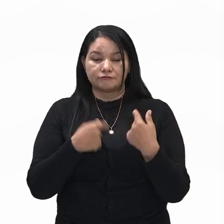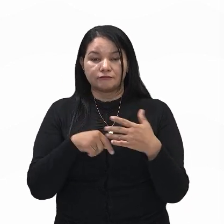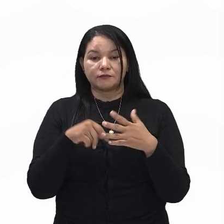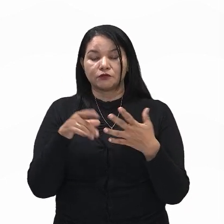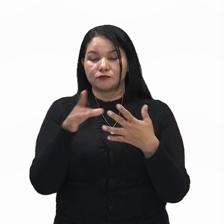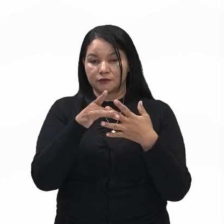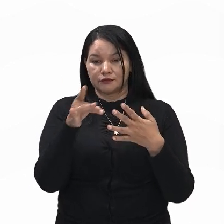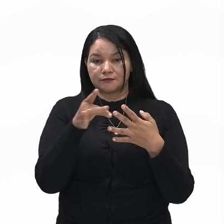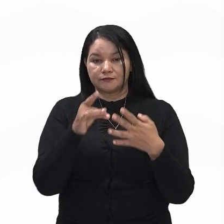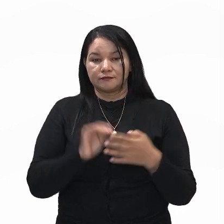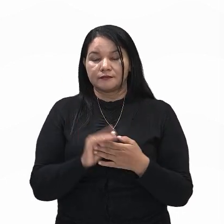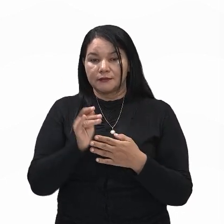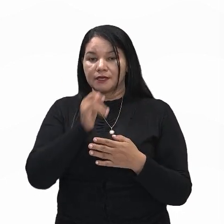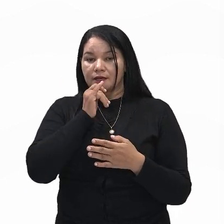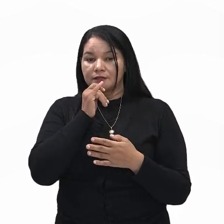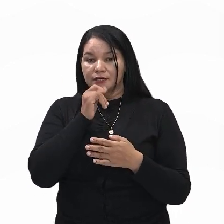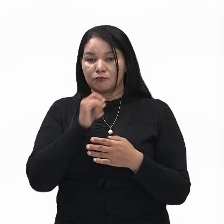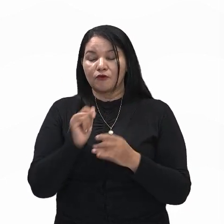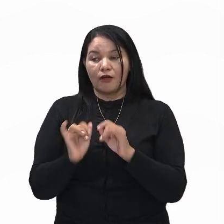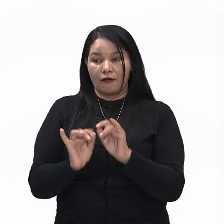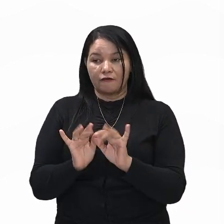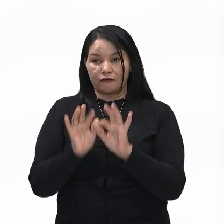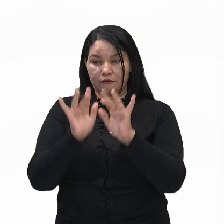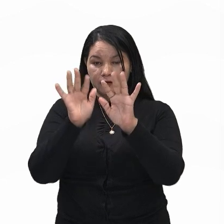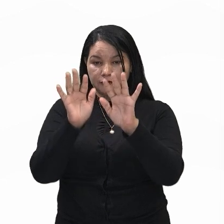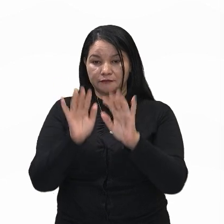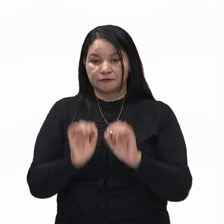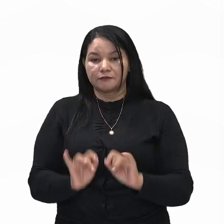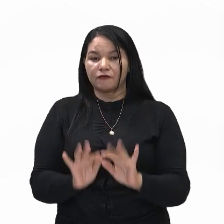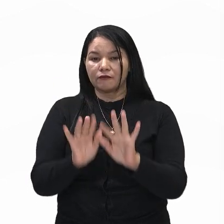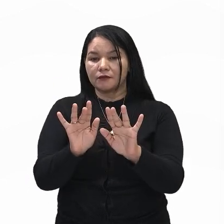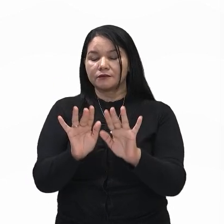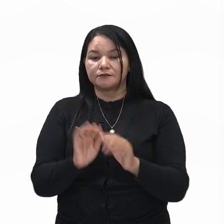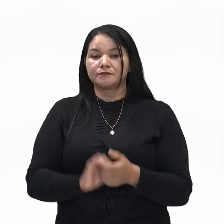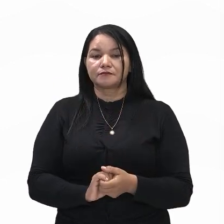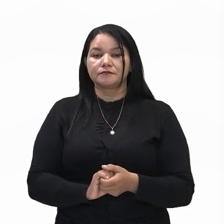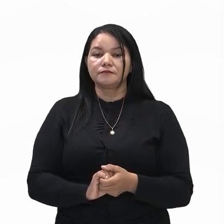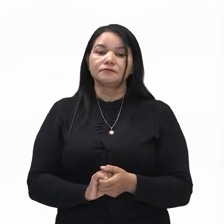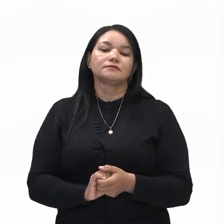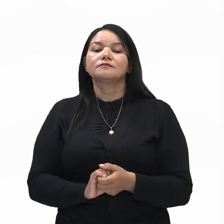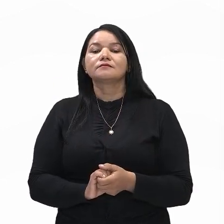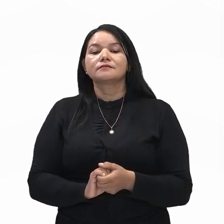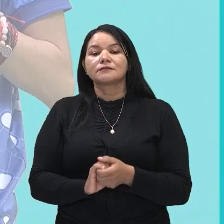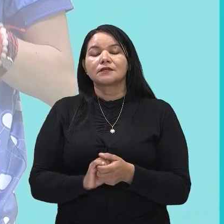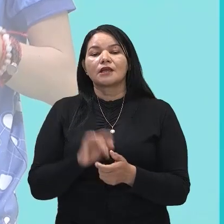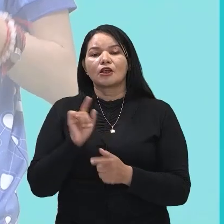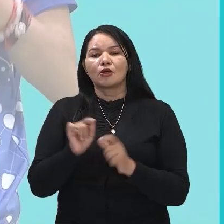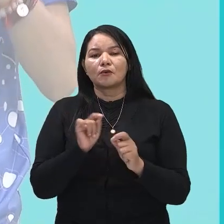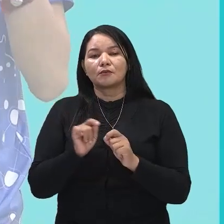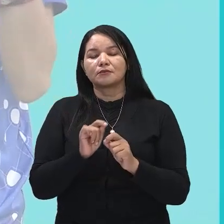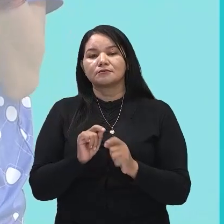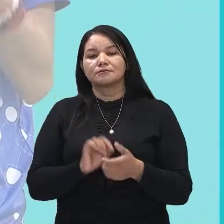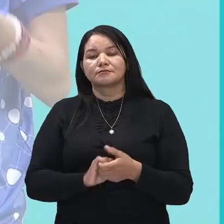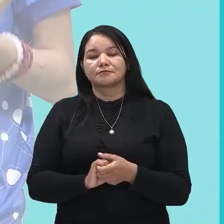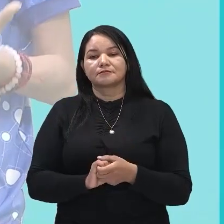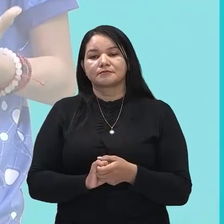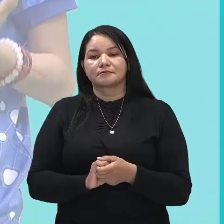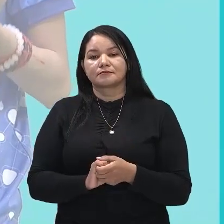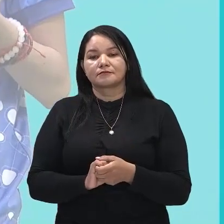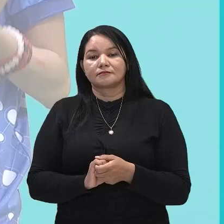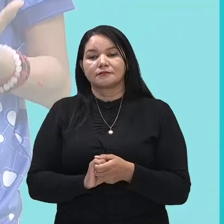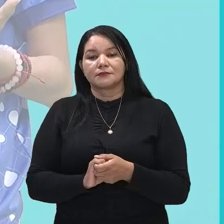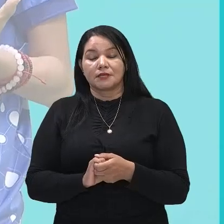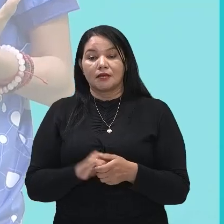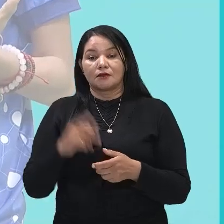o exemplo da fumaça. Por quê? A fumaça, ela passa a ser um